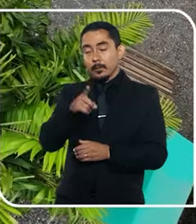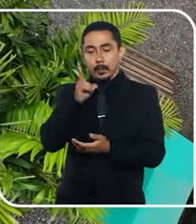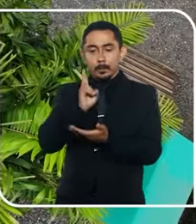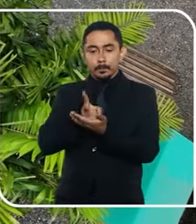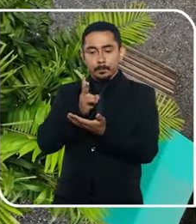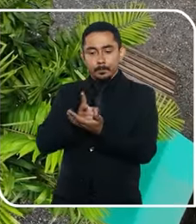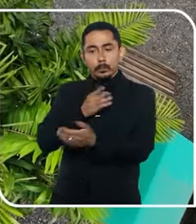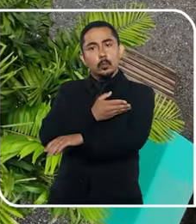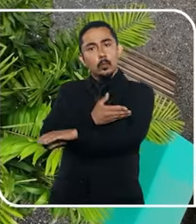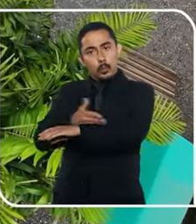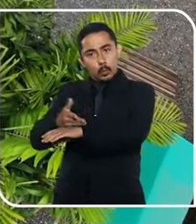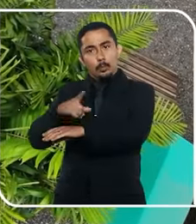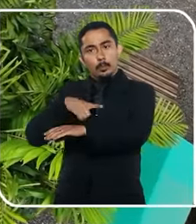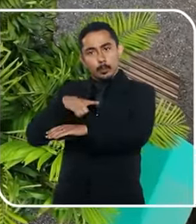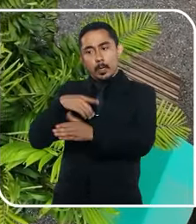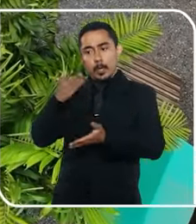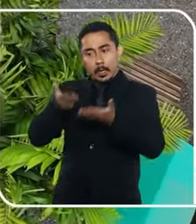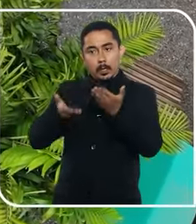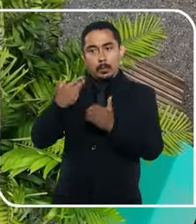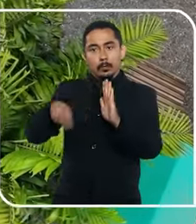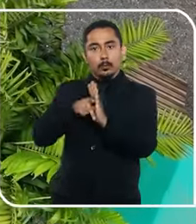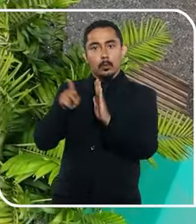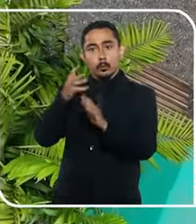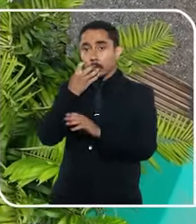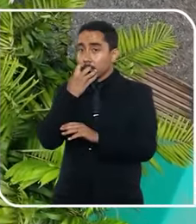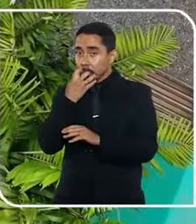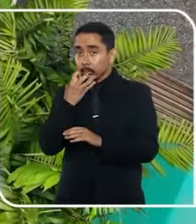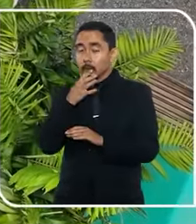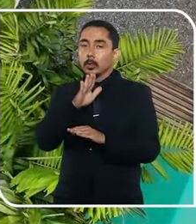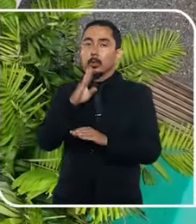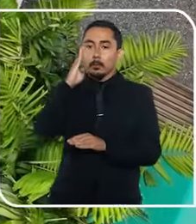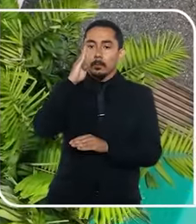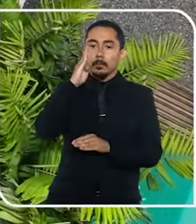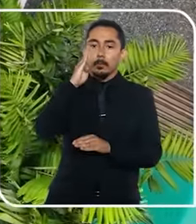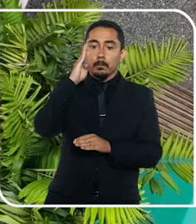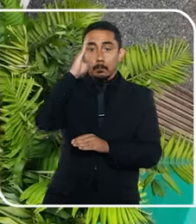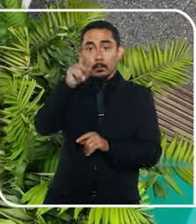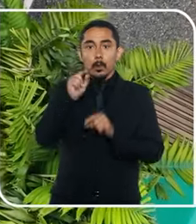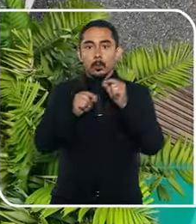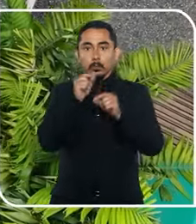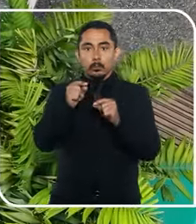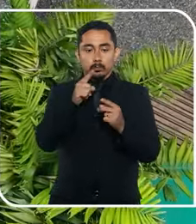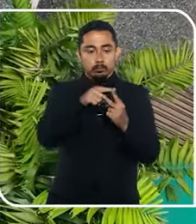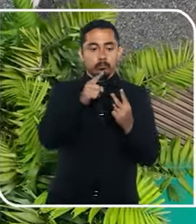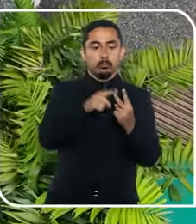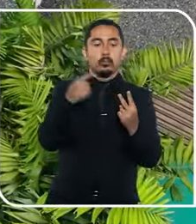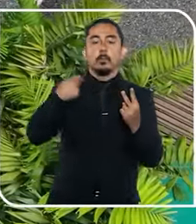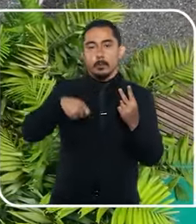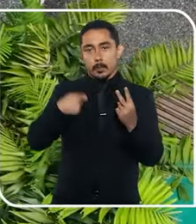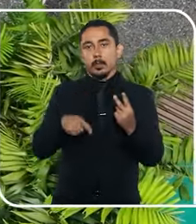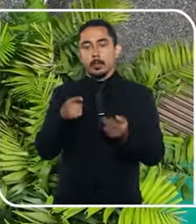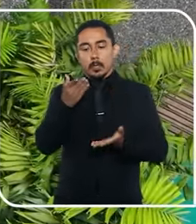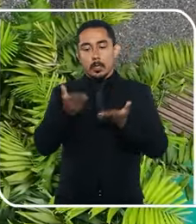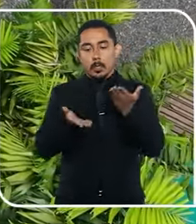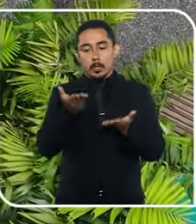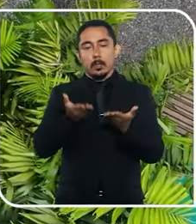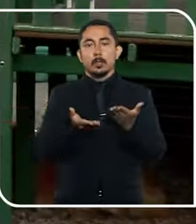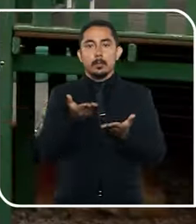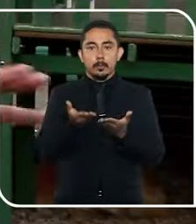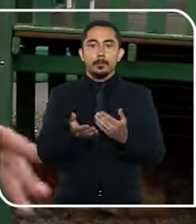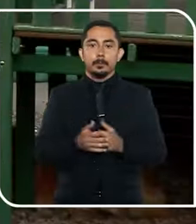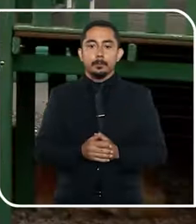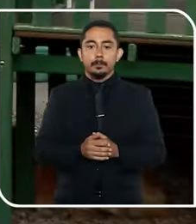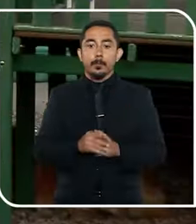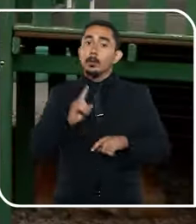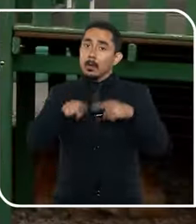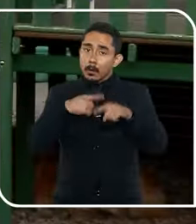uma rotina equilibrada para o cachorro, né? Então, o ideal é que os dois pontos tenham rotinas equilibradas.